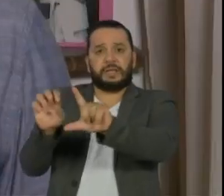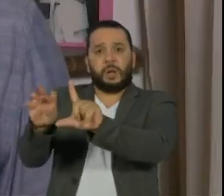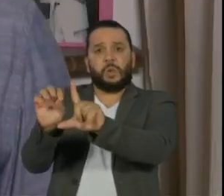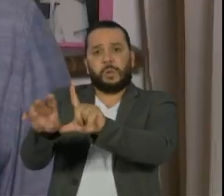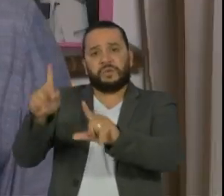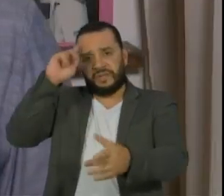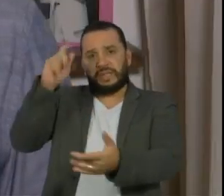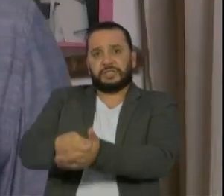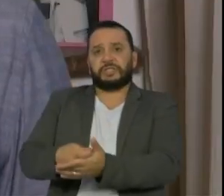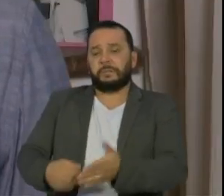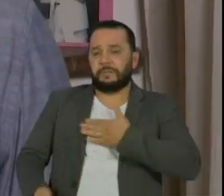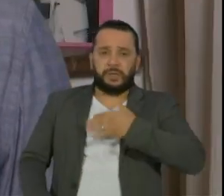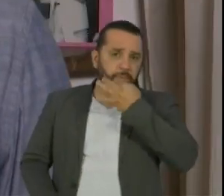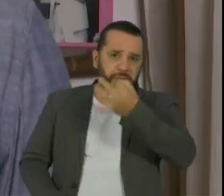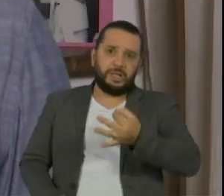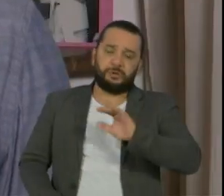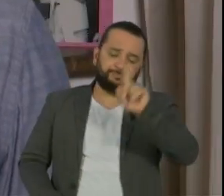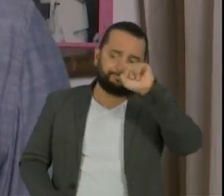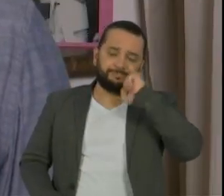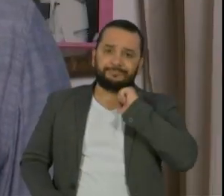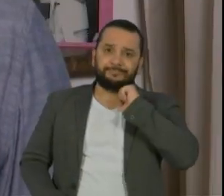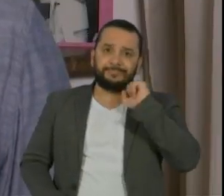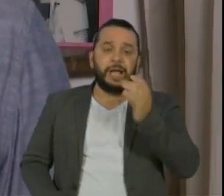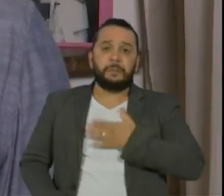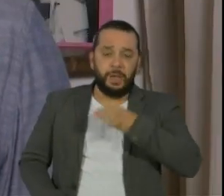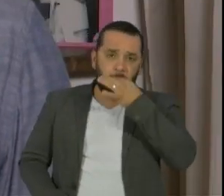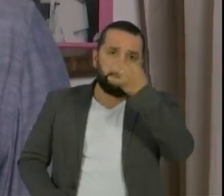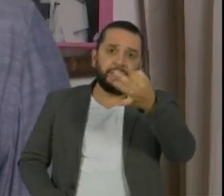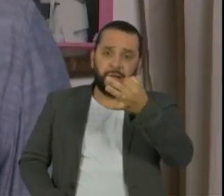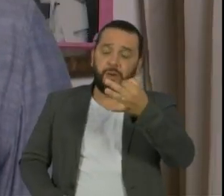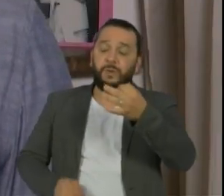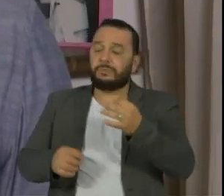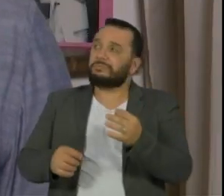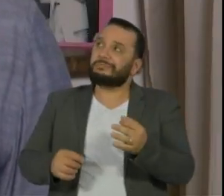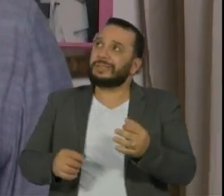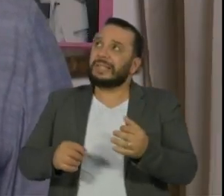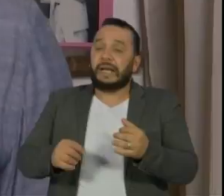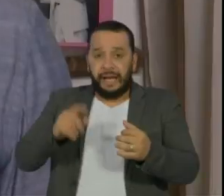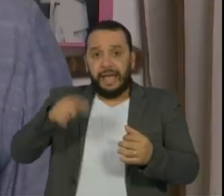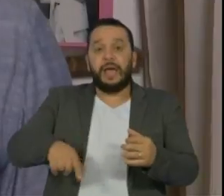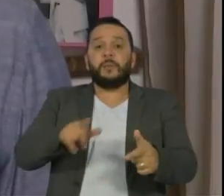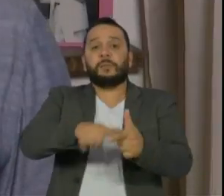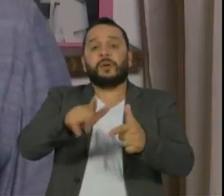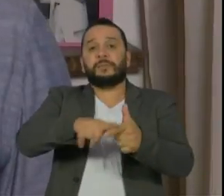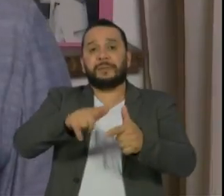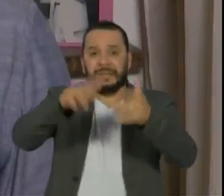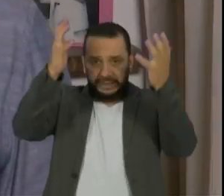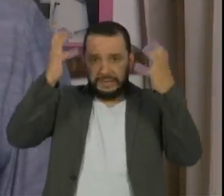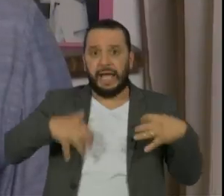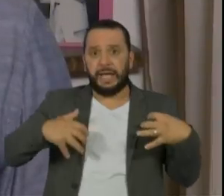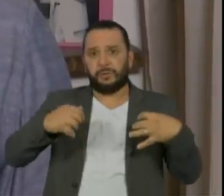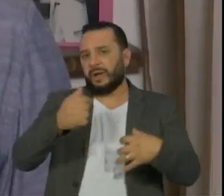opinião, entendeu? Porque eu acho que a minha opinião é reduzir uma questão muito séria a uma palavra minha. E eu